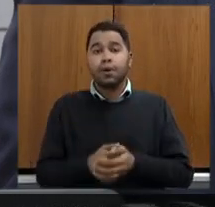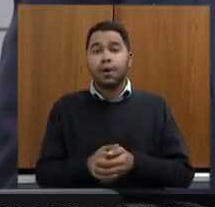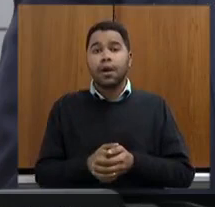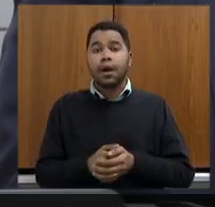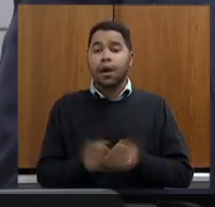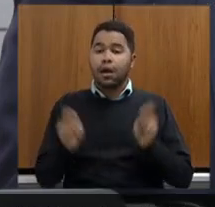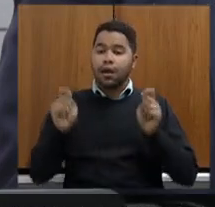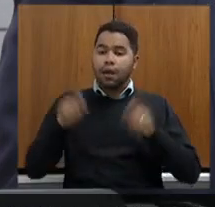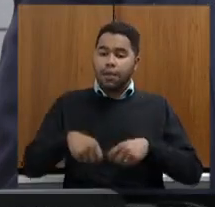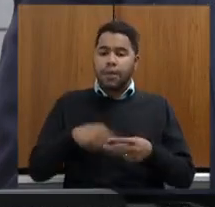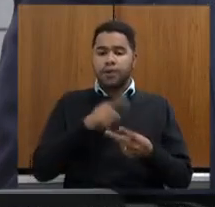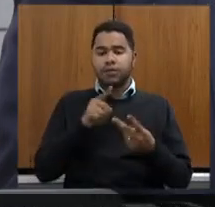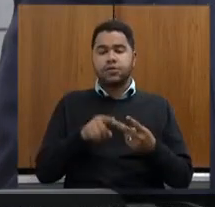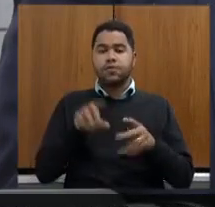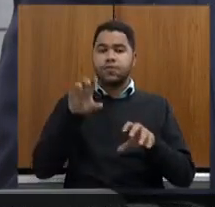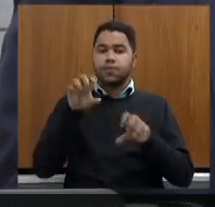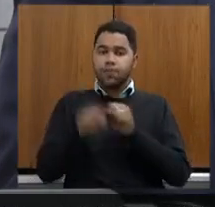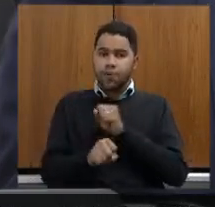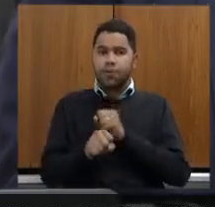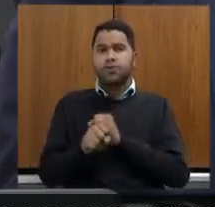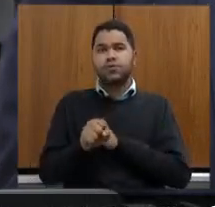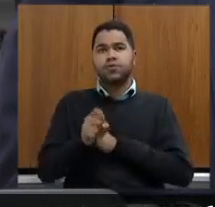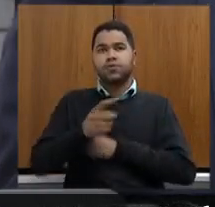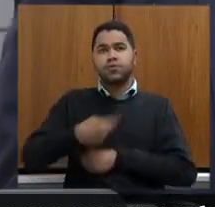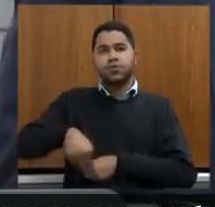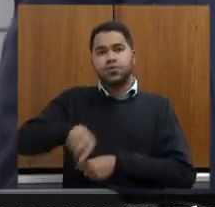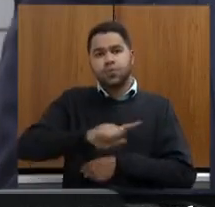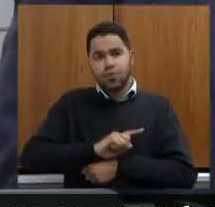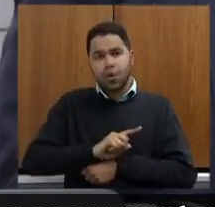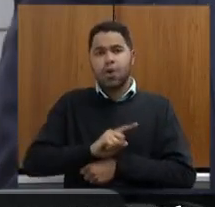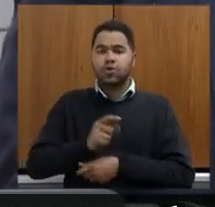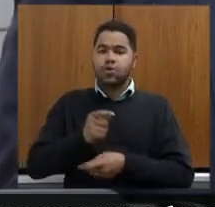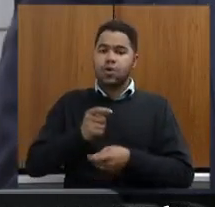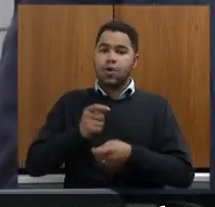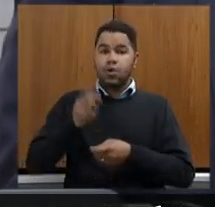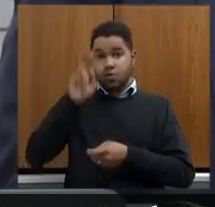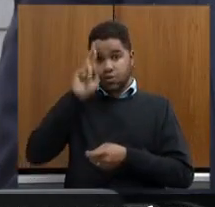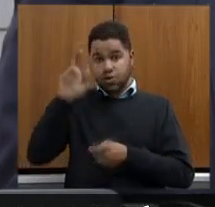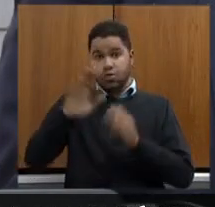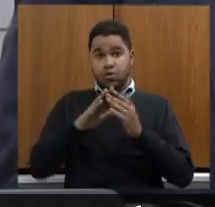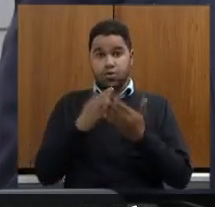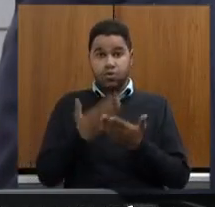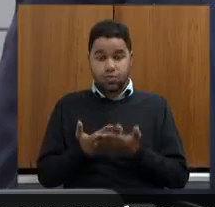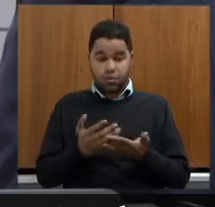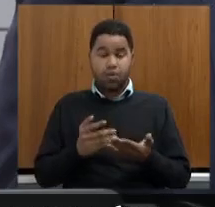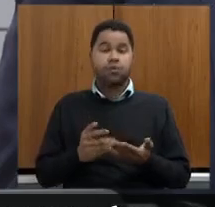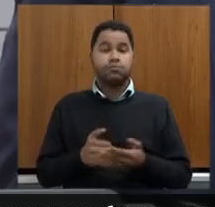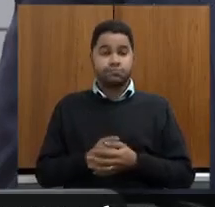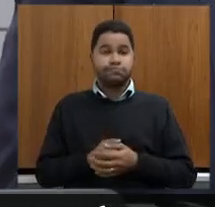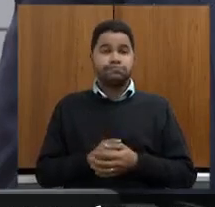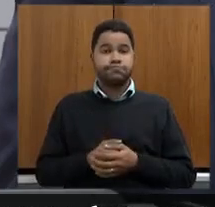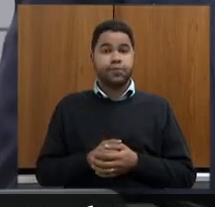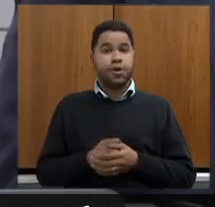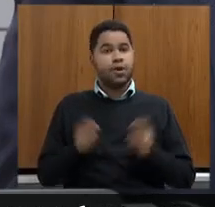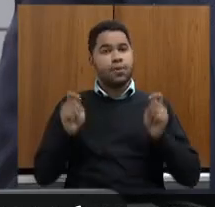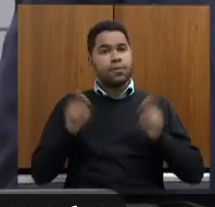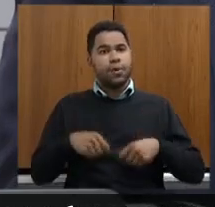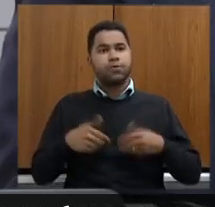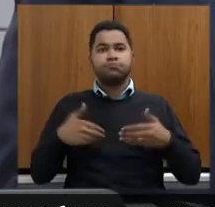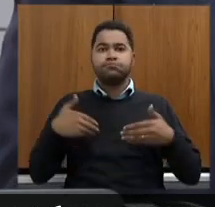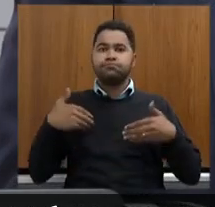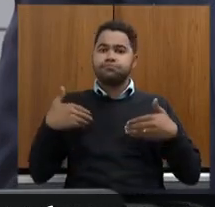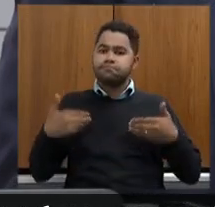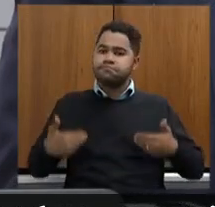capacitação EA formação dos nossos gestores os diretores de escola para que a gente possa ter